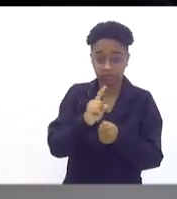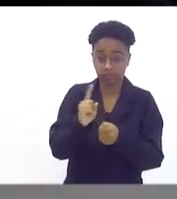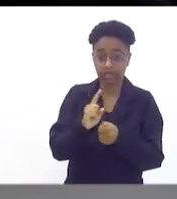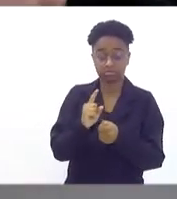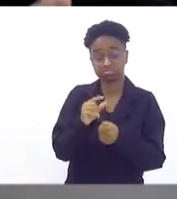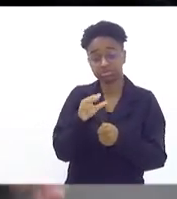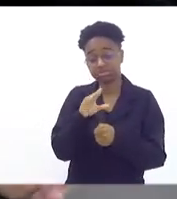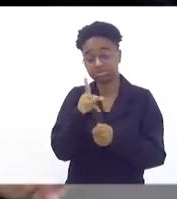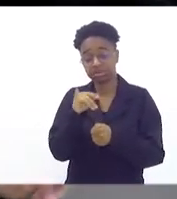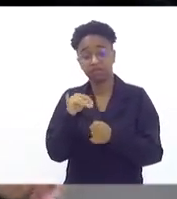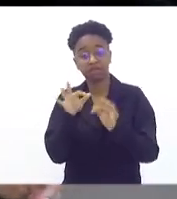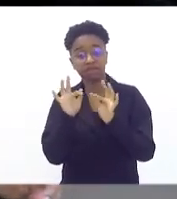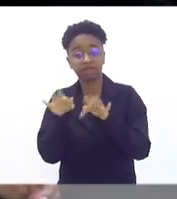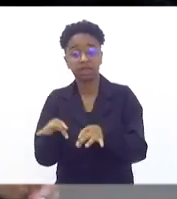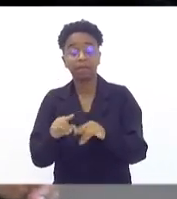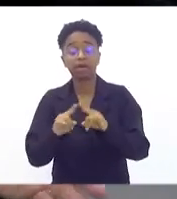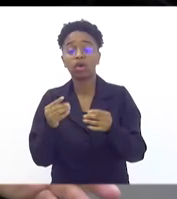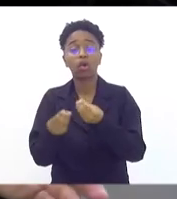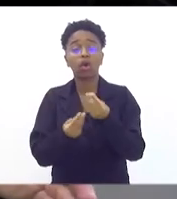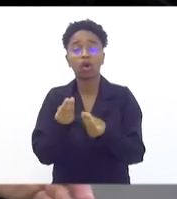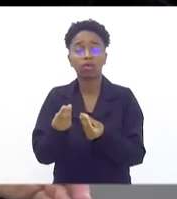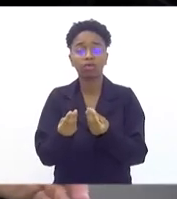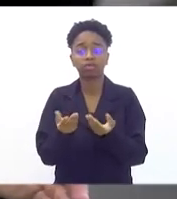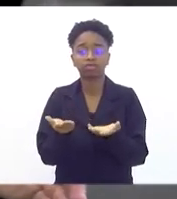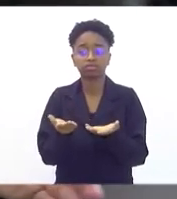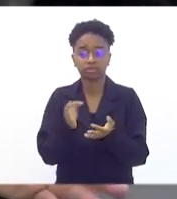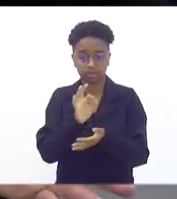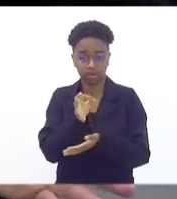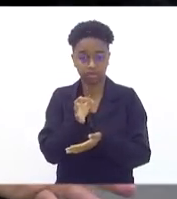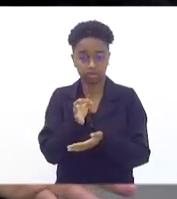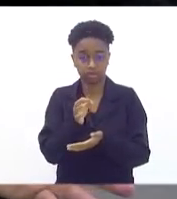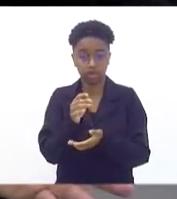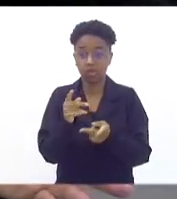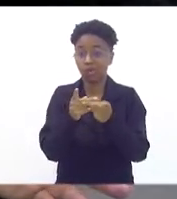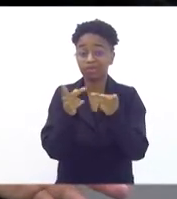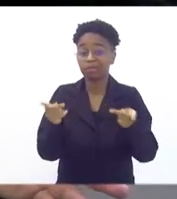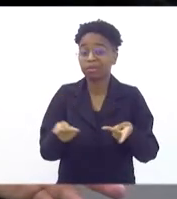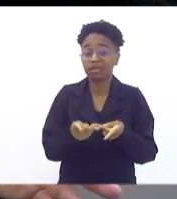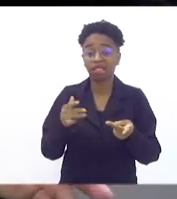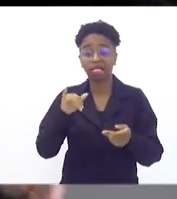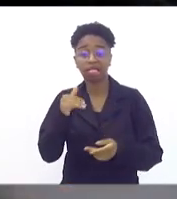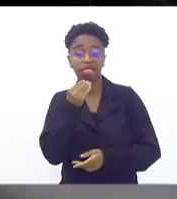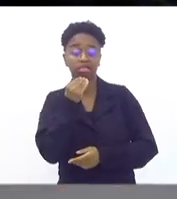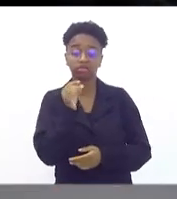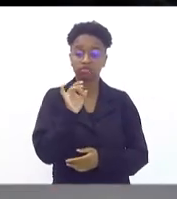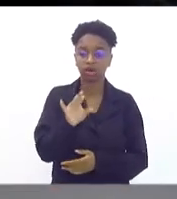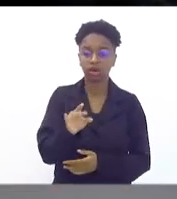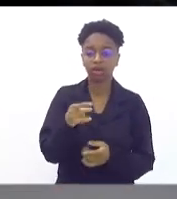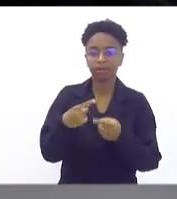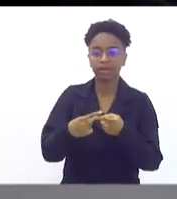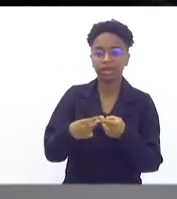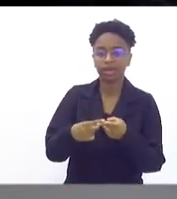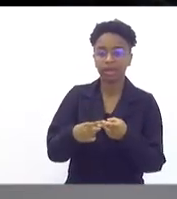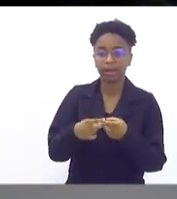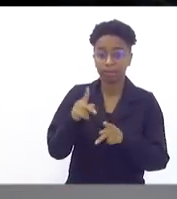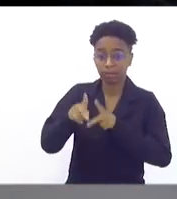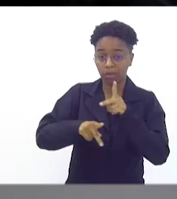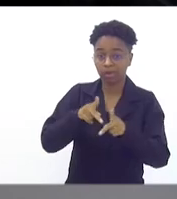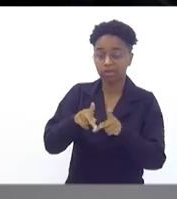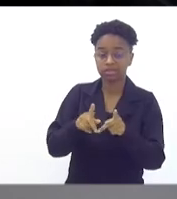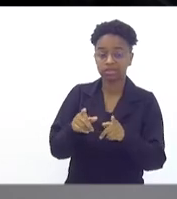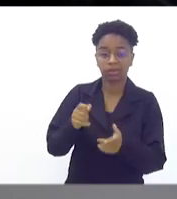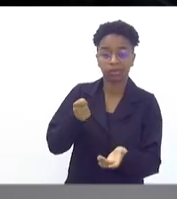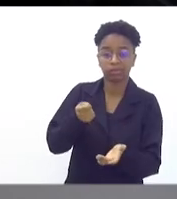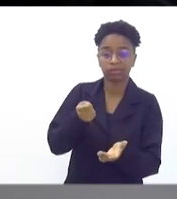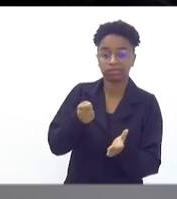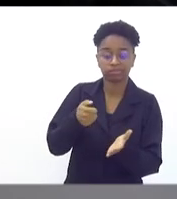isso ia terminar em que fala né não presidente em pizza não é verdade e depois quem paga é o povo